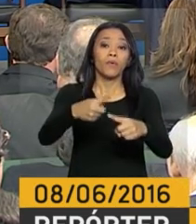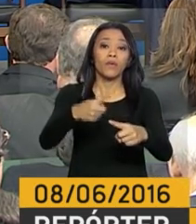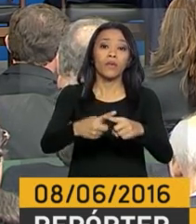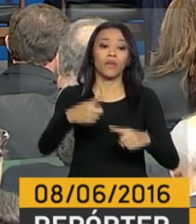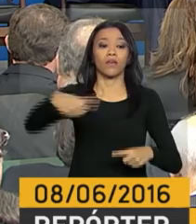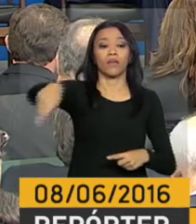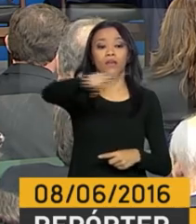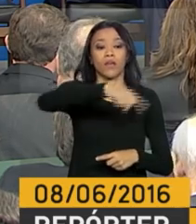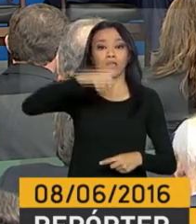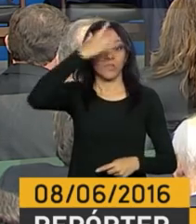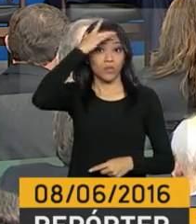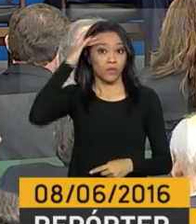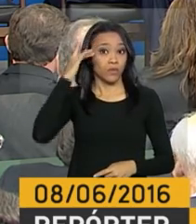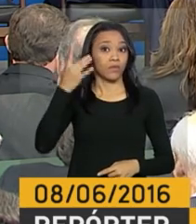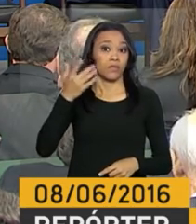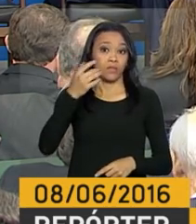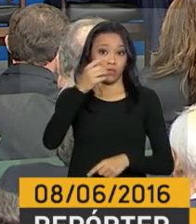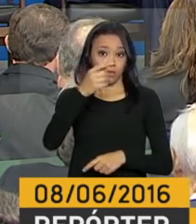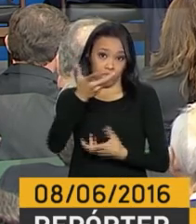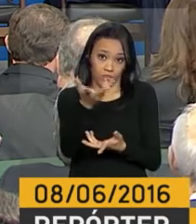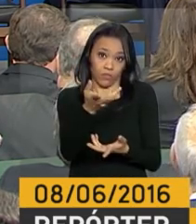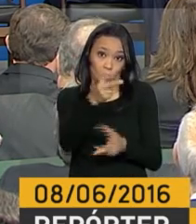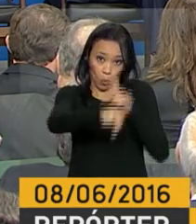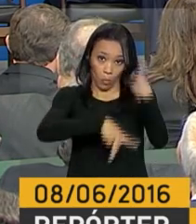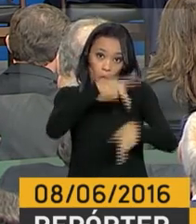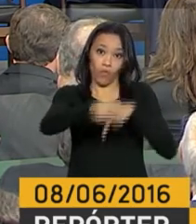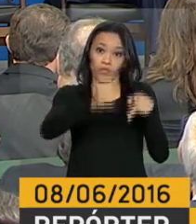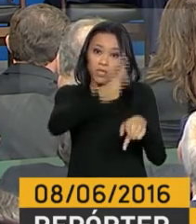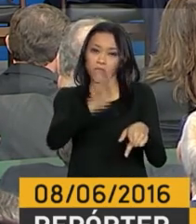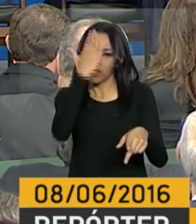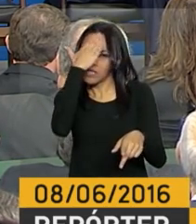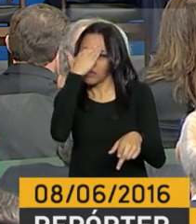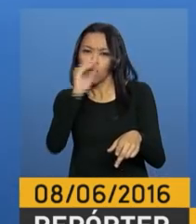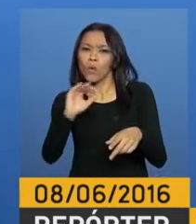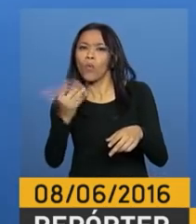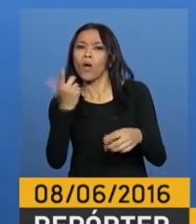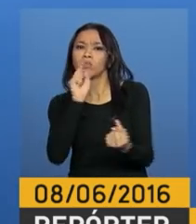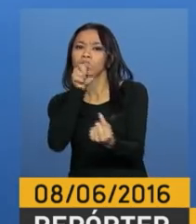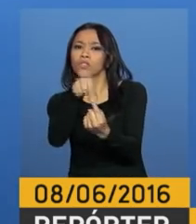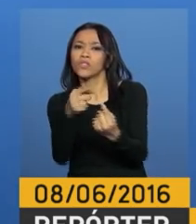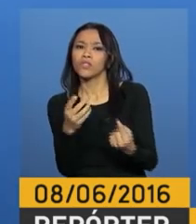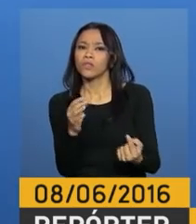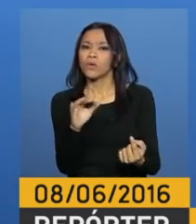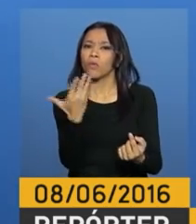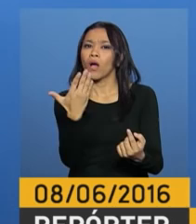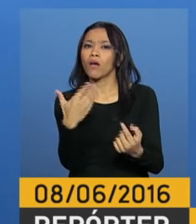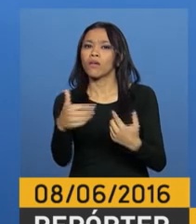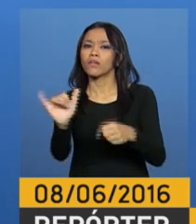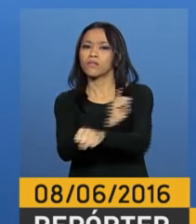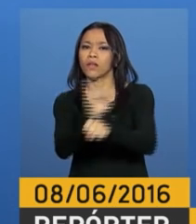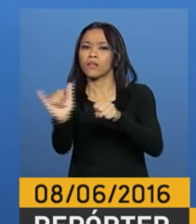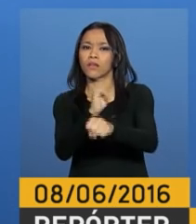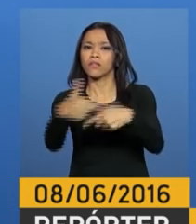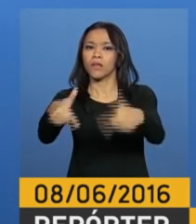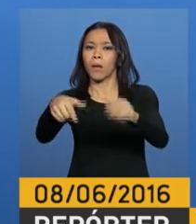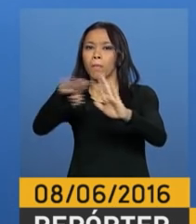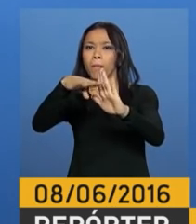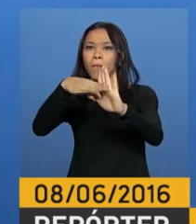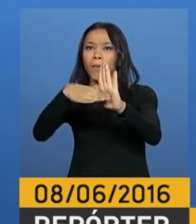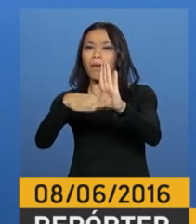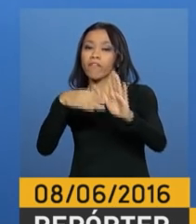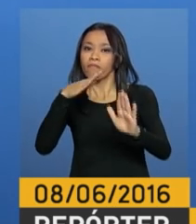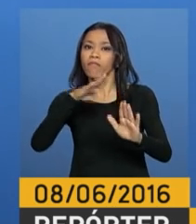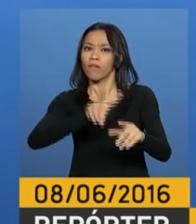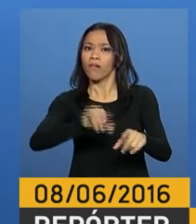brasileiros saberão Qual o objetivo Qual a meta que esse governo tem e sobretudo